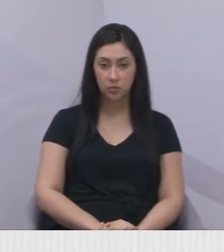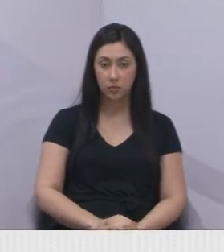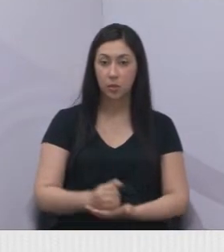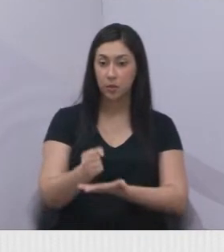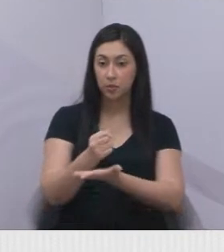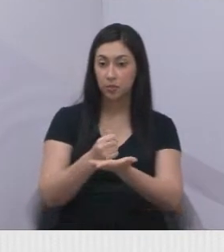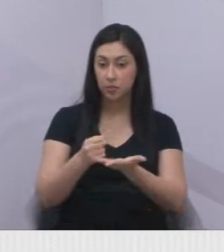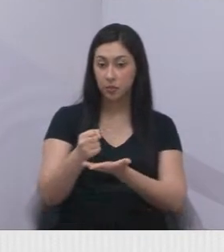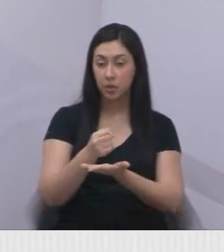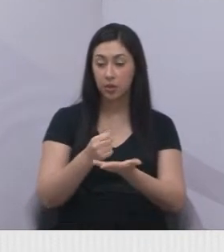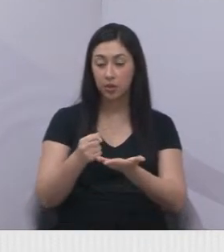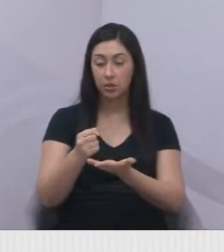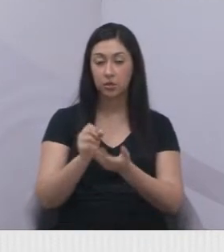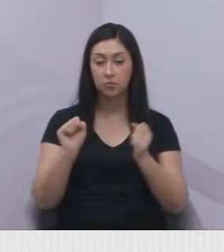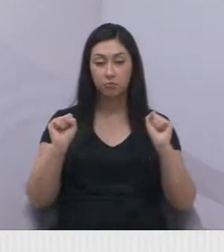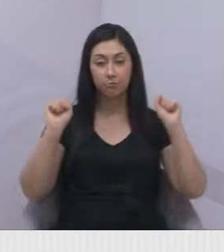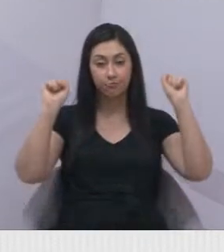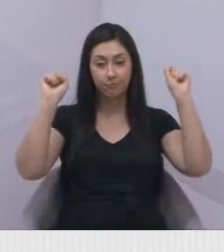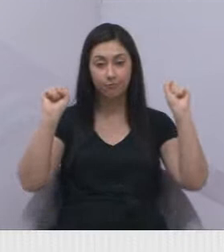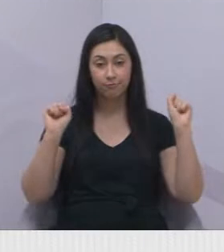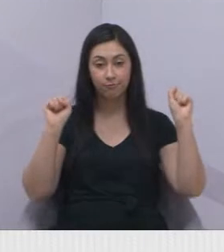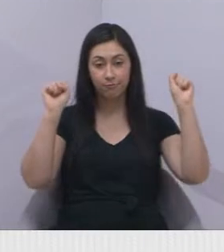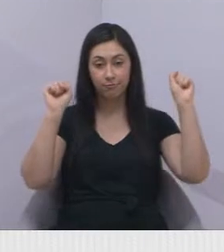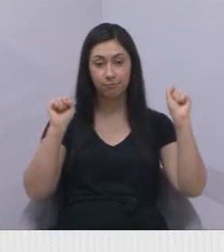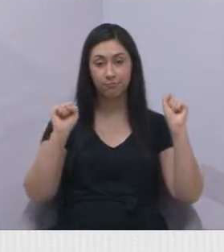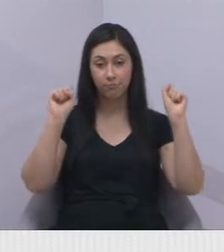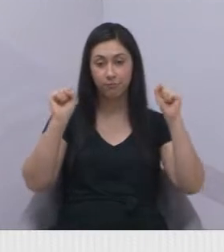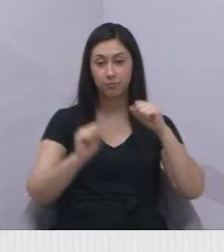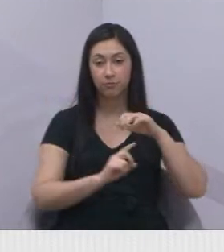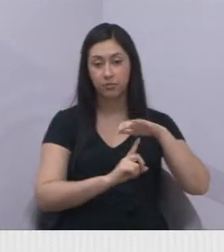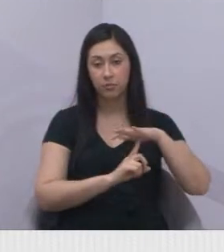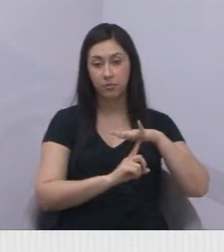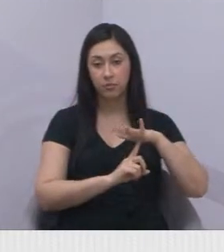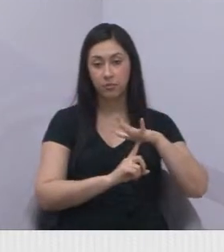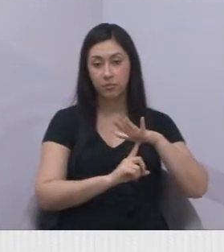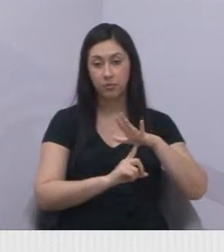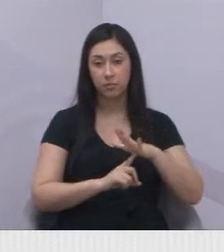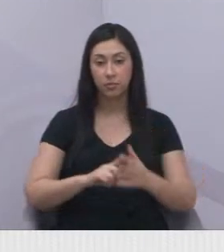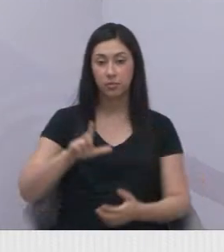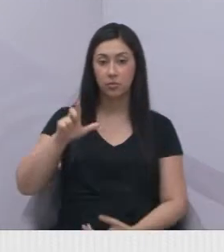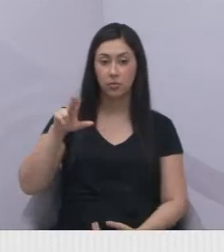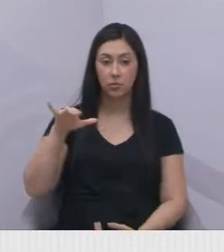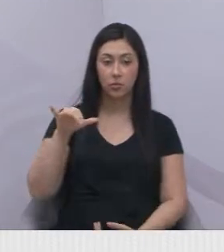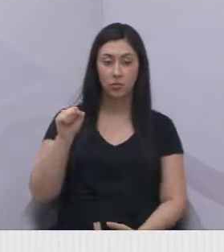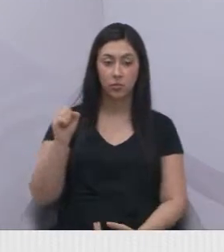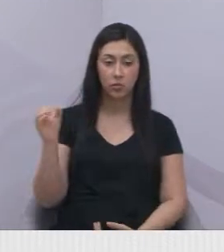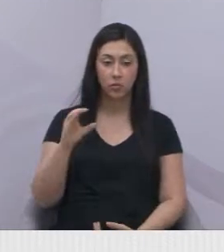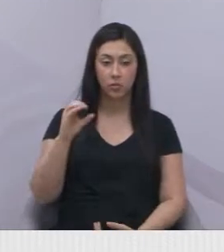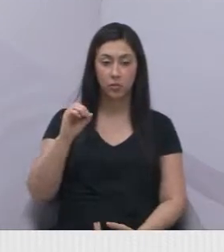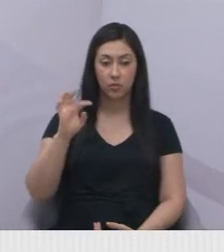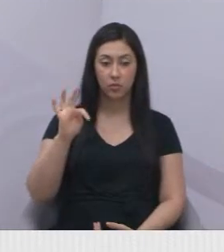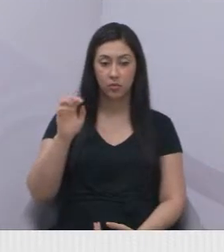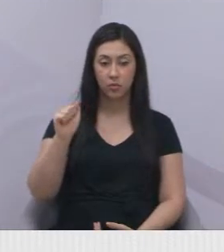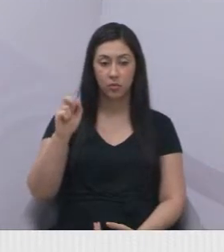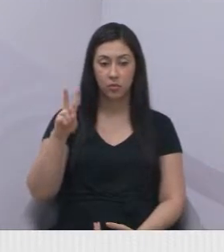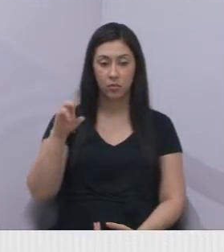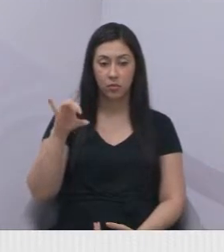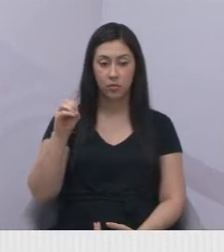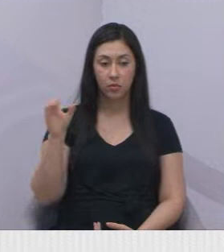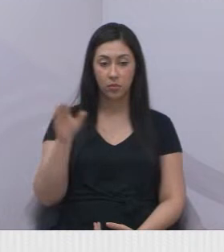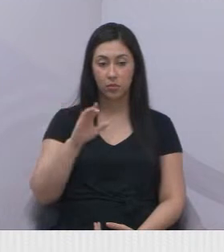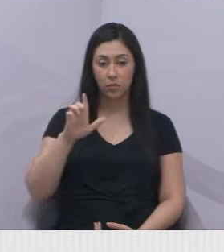Base da Academia do Ar Livre, na Praça Luiz Otávio